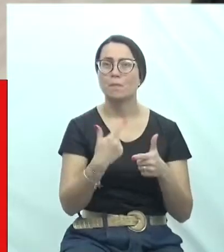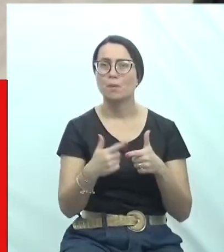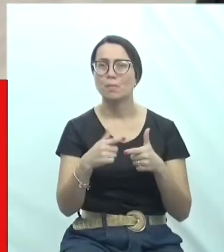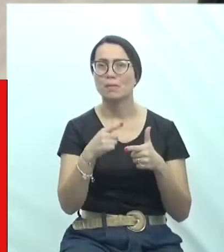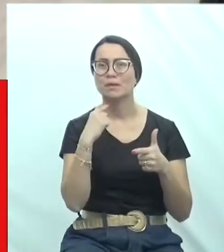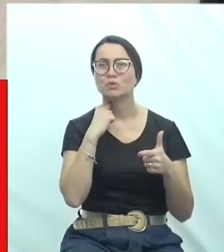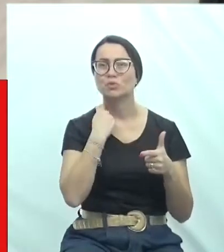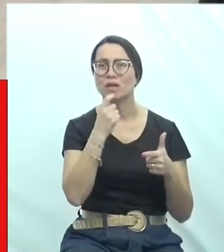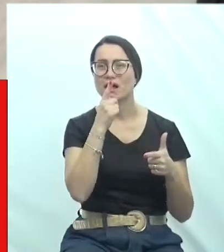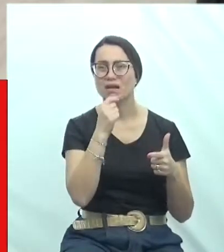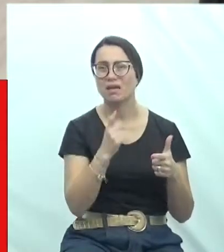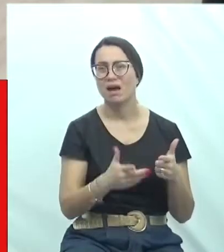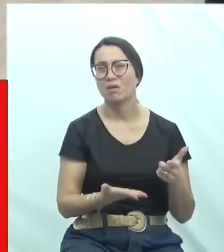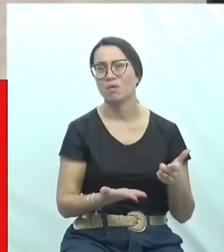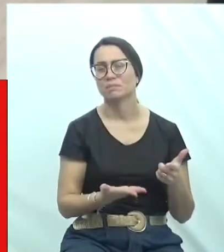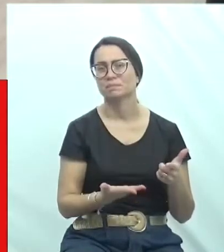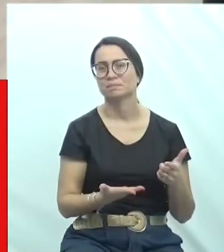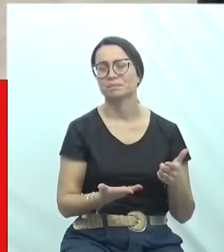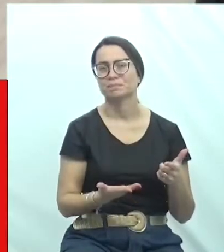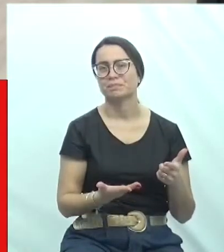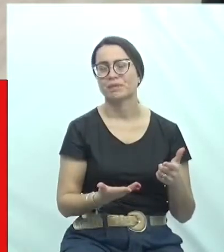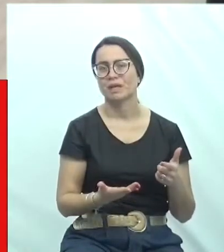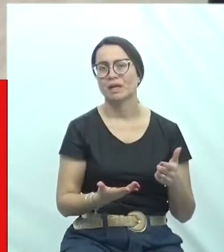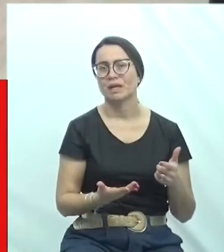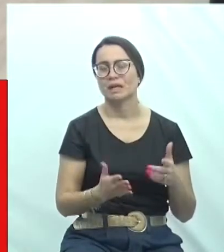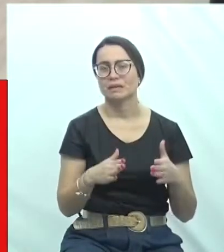Ele é um equipamento desenvolvido para